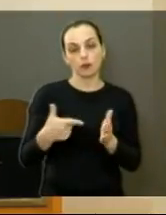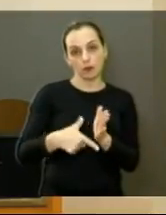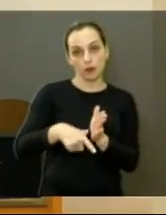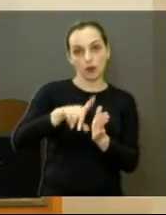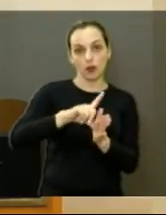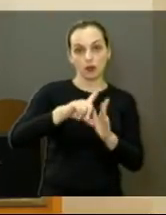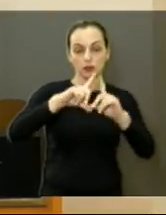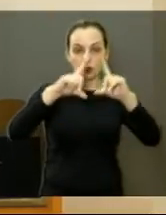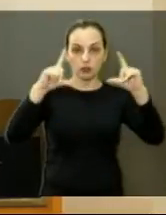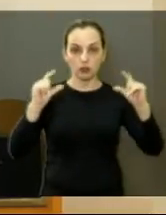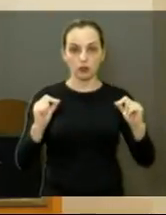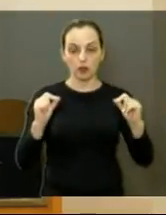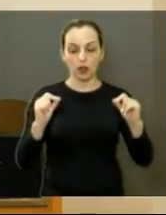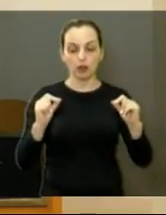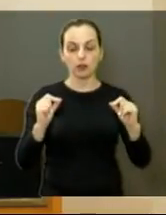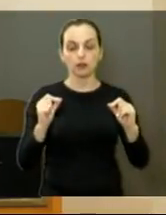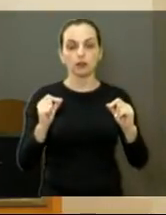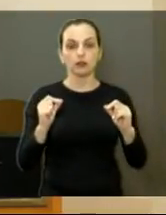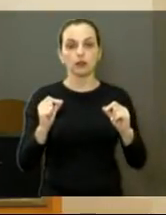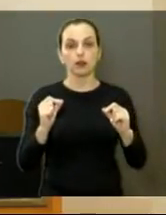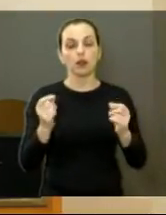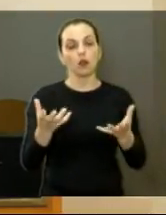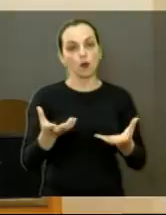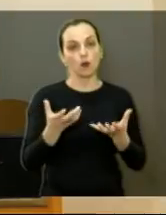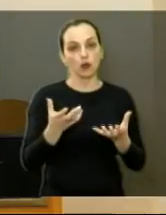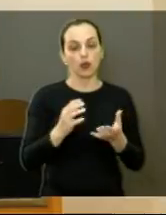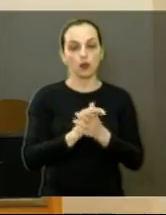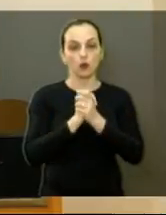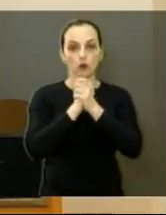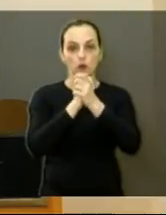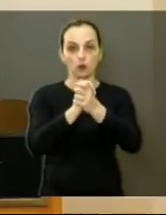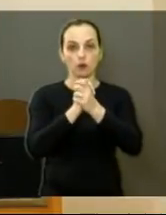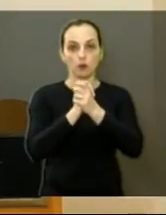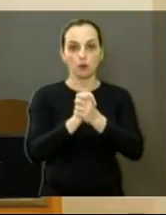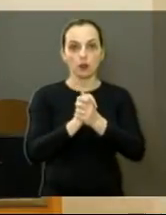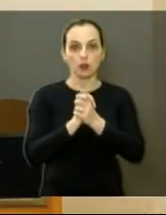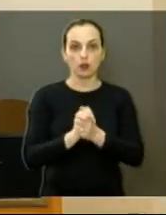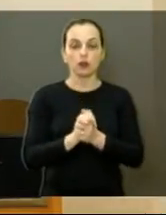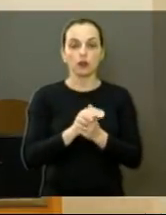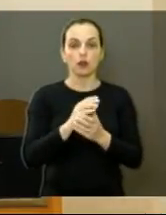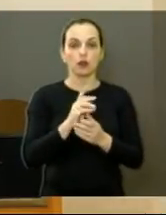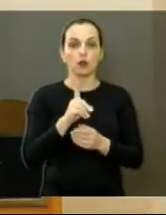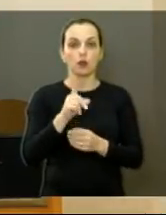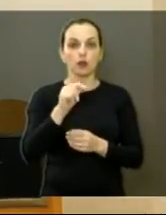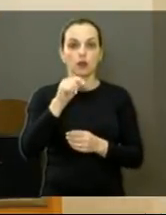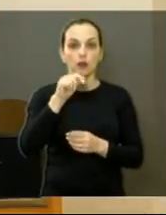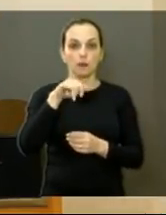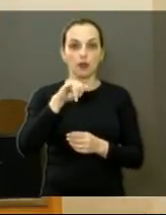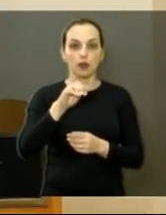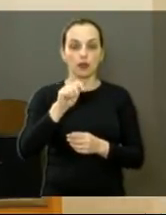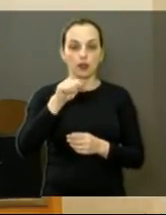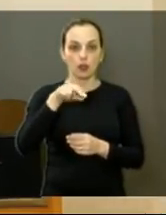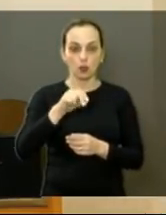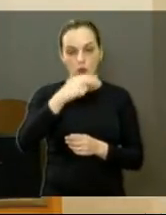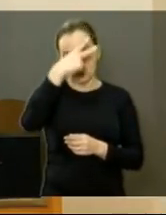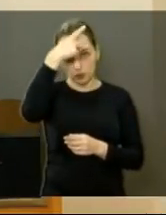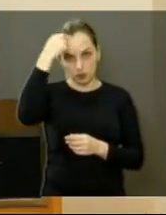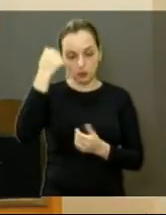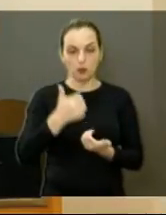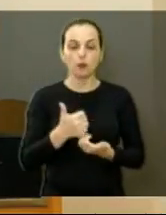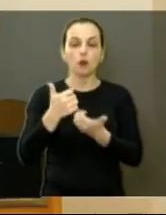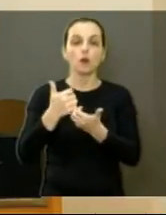frase de reflexão, quero aqui também hoje cumprimentar ao Damiano, nosso vice-prefeito,